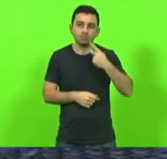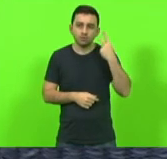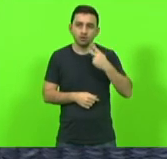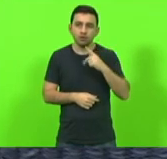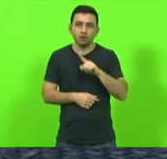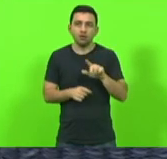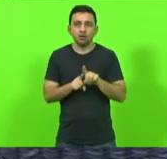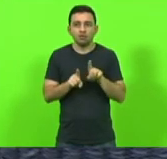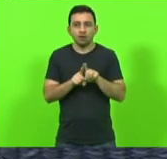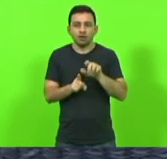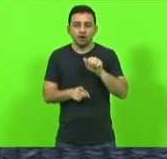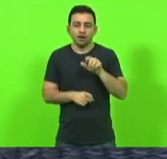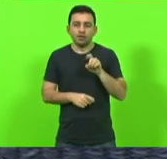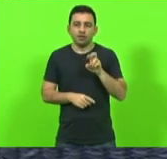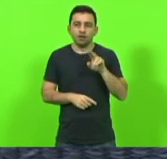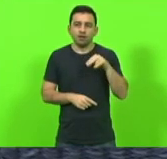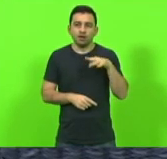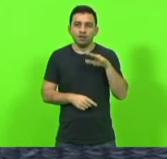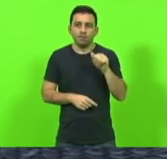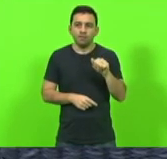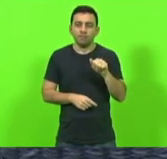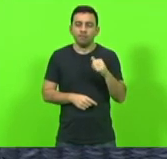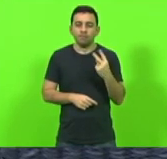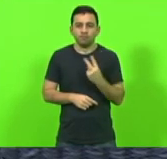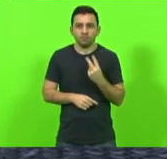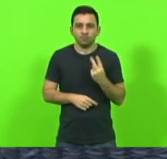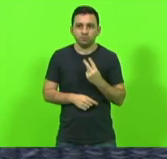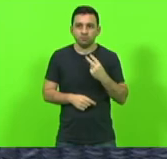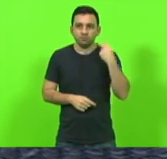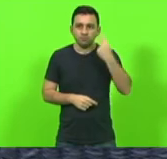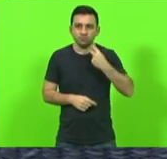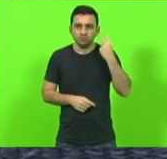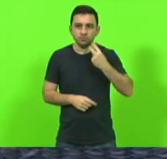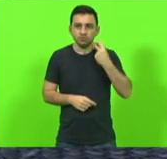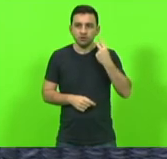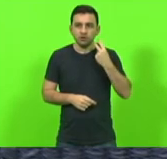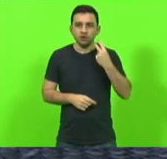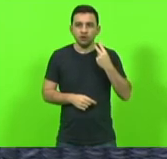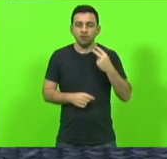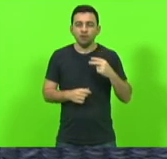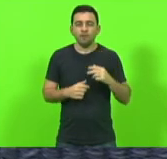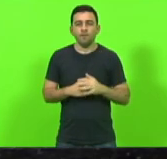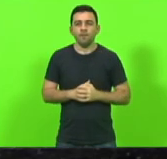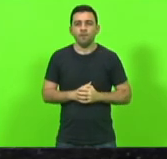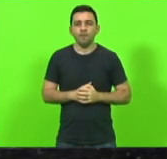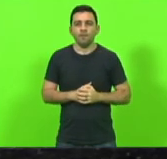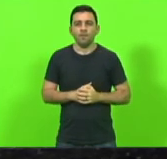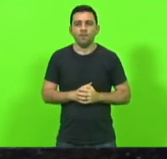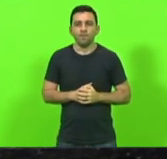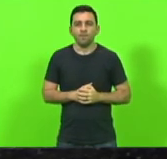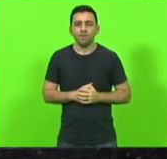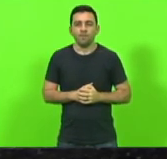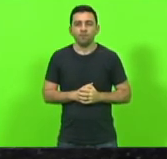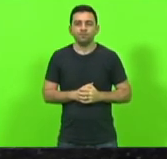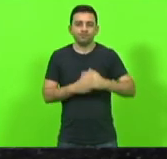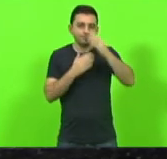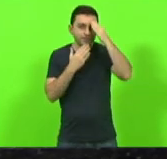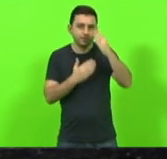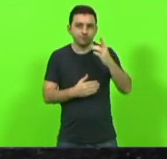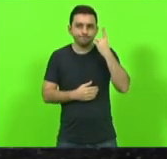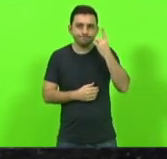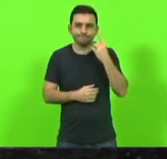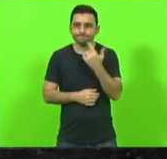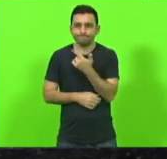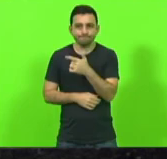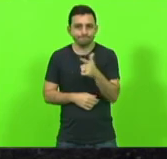professora Adriana Macarini, ambas vereadoras, que fazem um trabalho extraordinário lá em Navegantes, senhor presidente. Obrigado, deputado. Não havendo